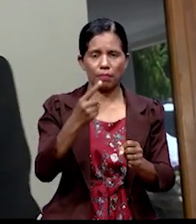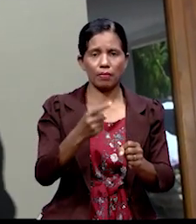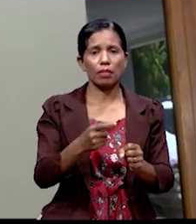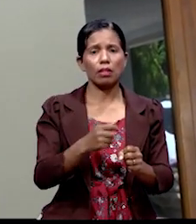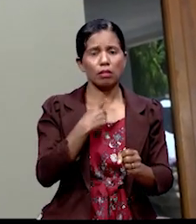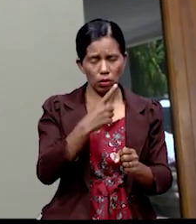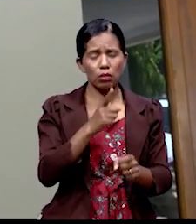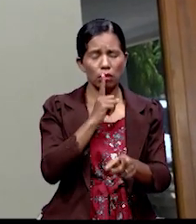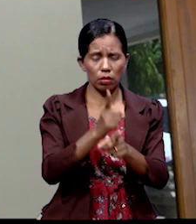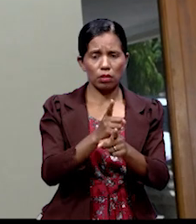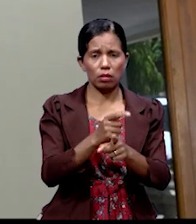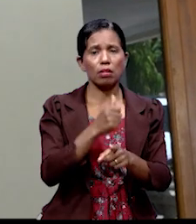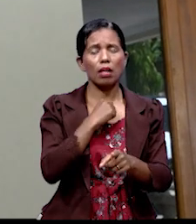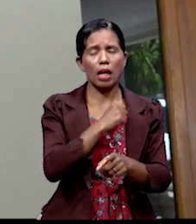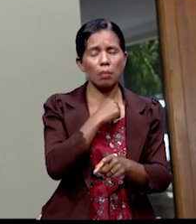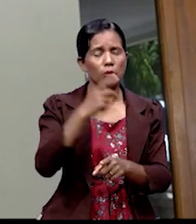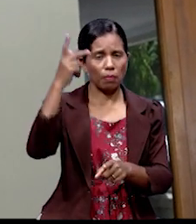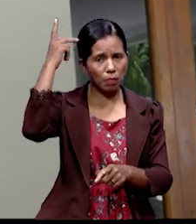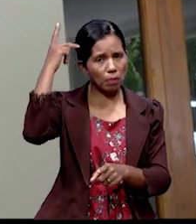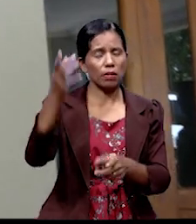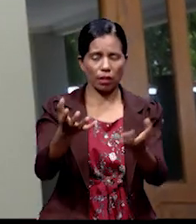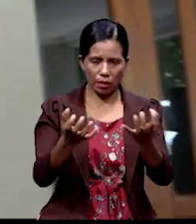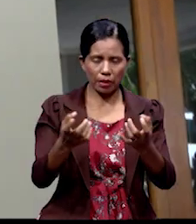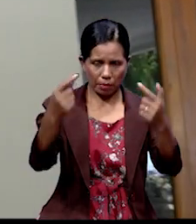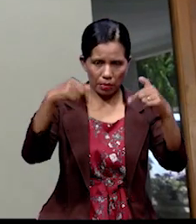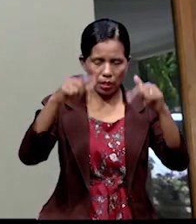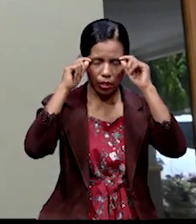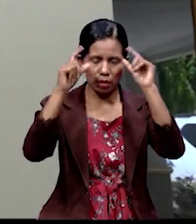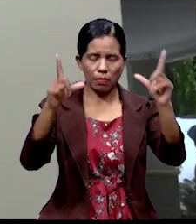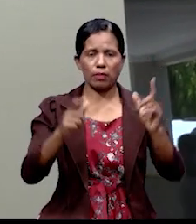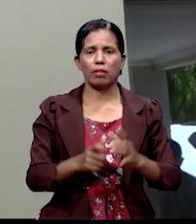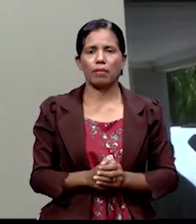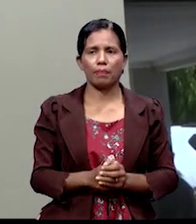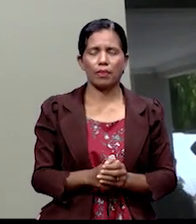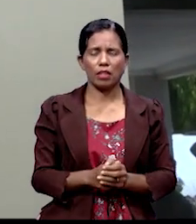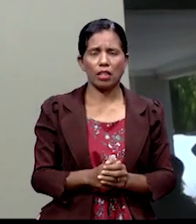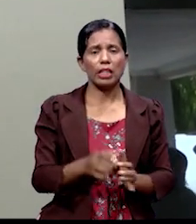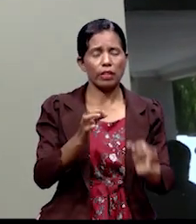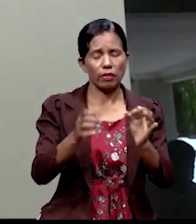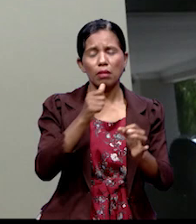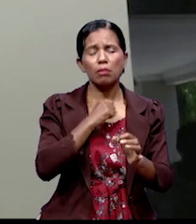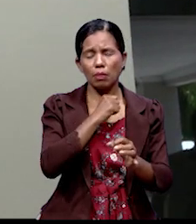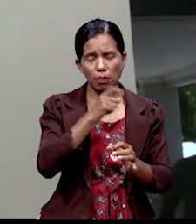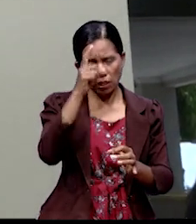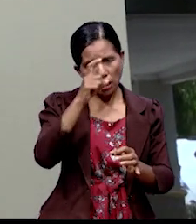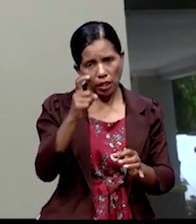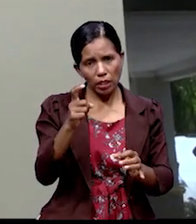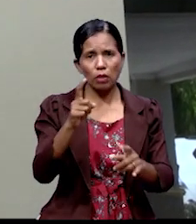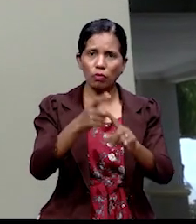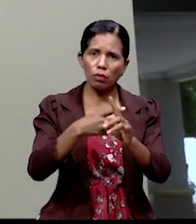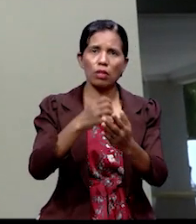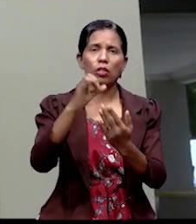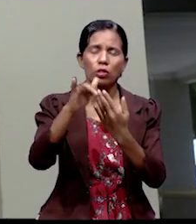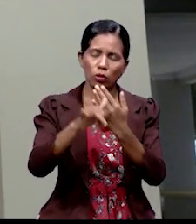que. Mas que minha idade, e com ainda dá um culo em julho, em Moras, agora